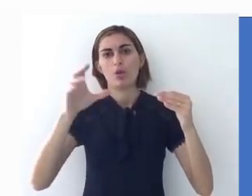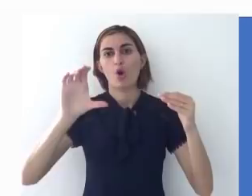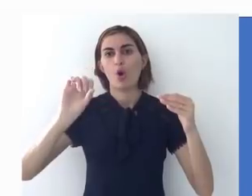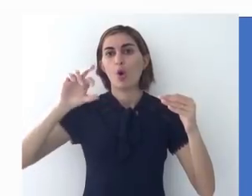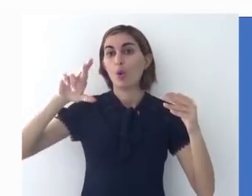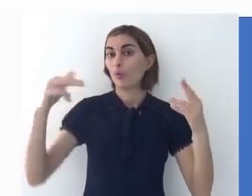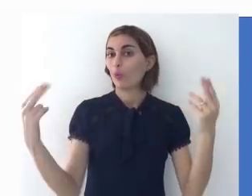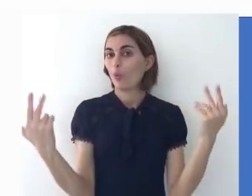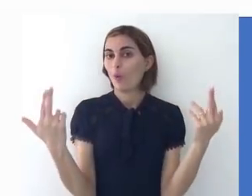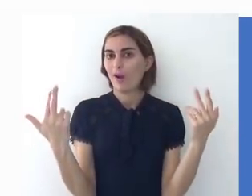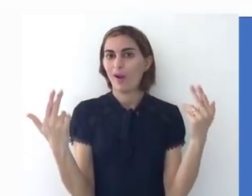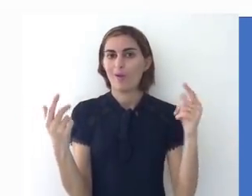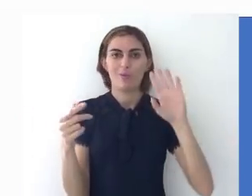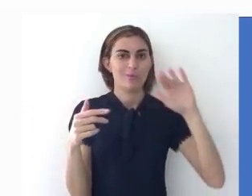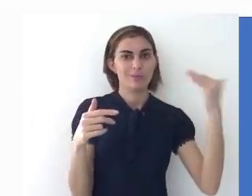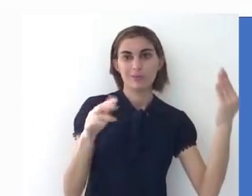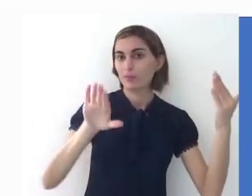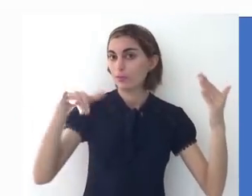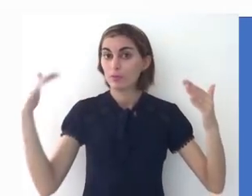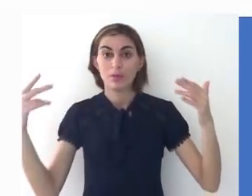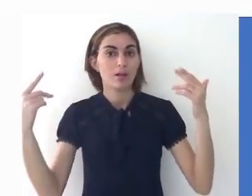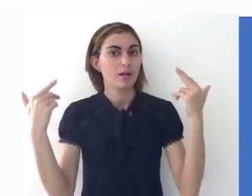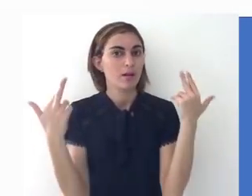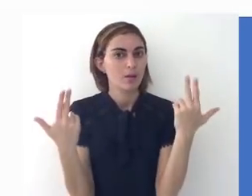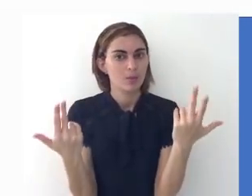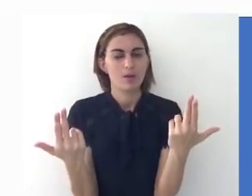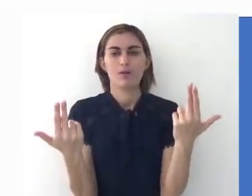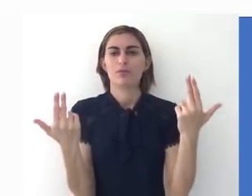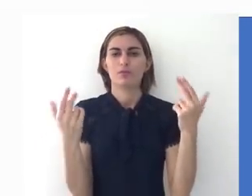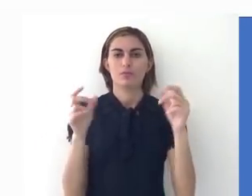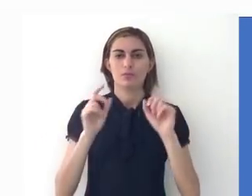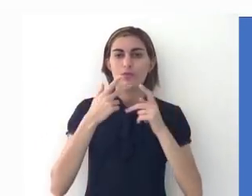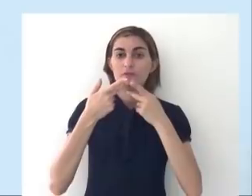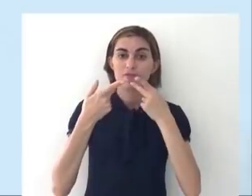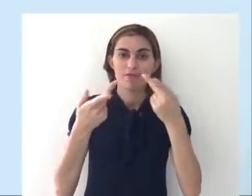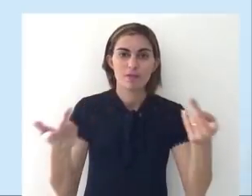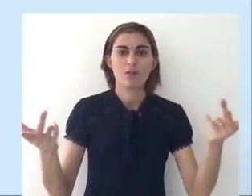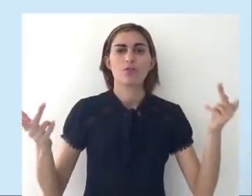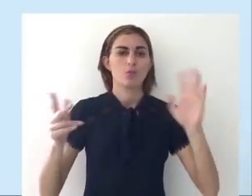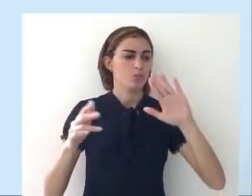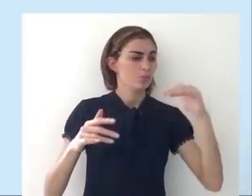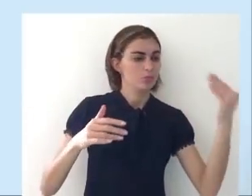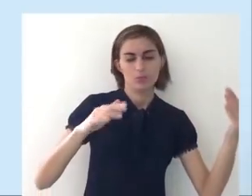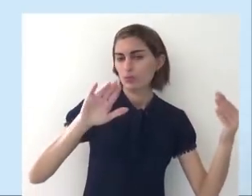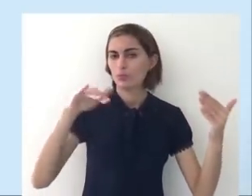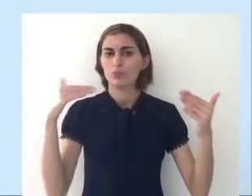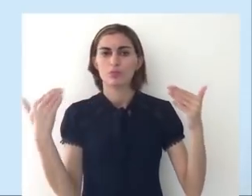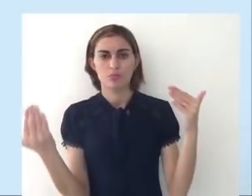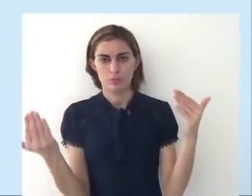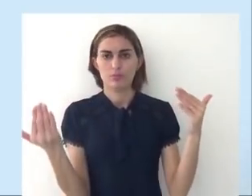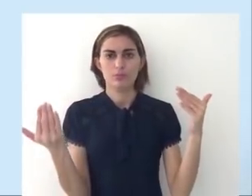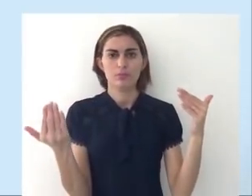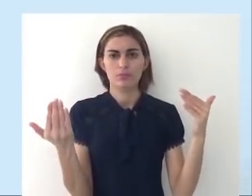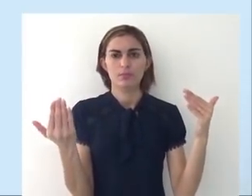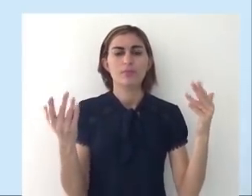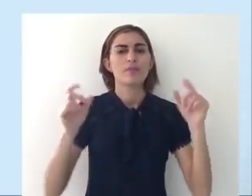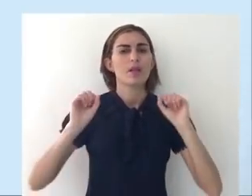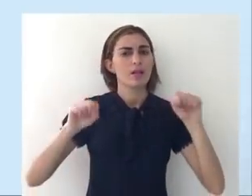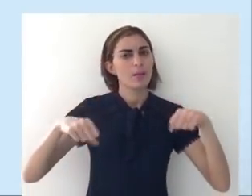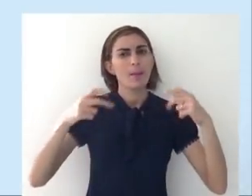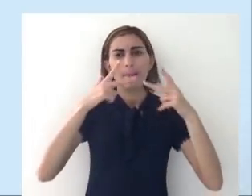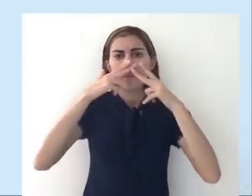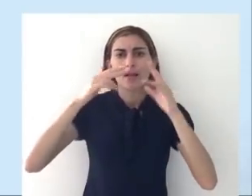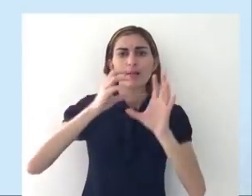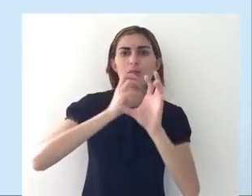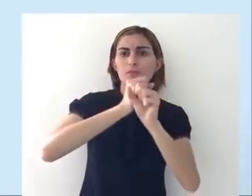paralelogramo são congruentes. Ele está dizendo para você, nada mais, nada menos, que os lados opostos